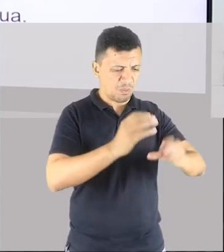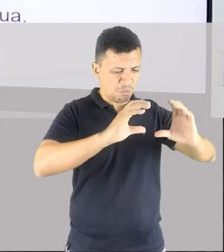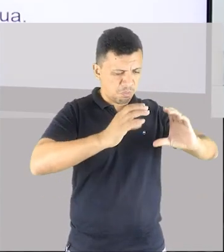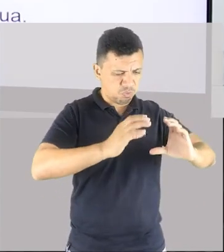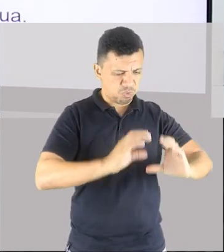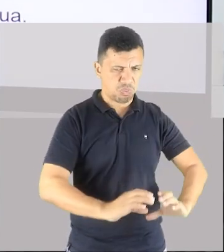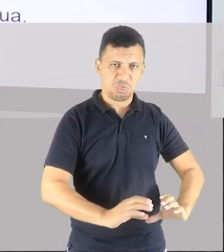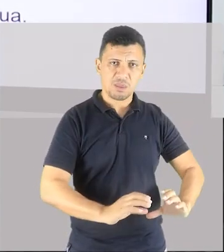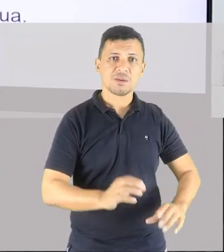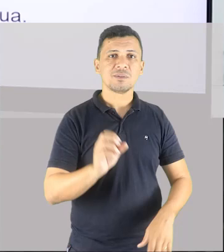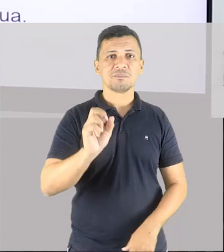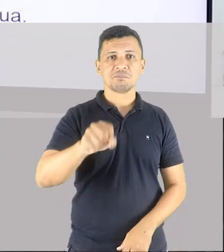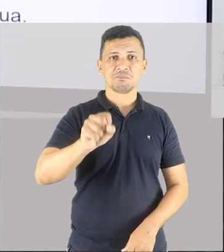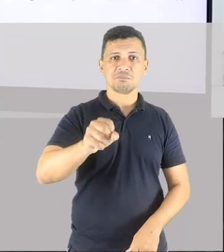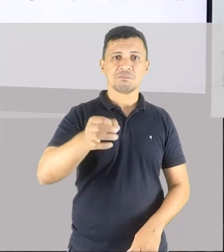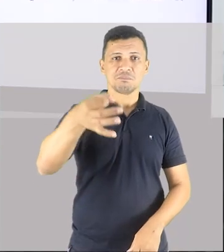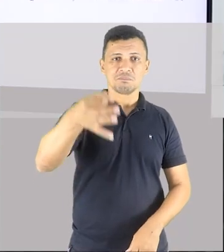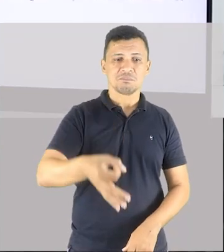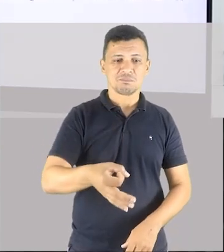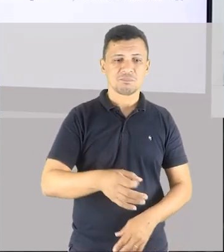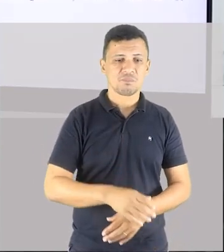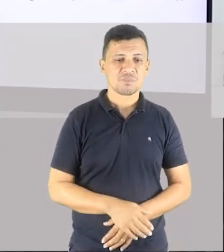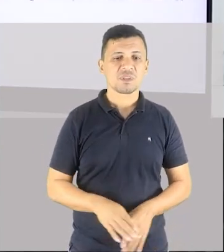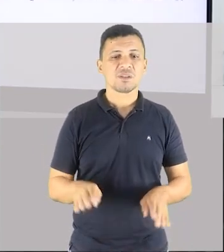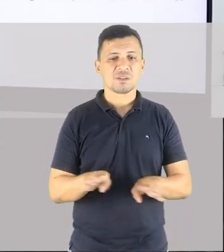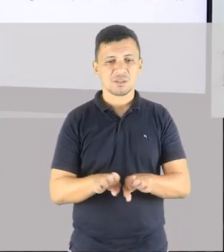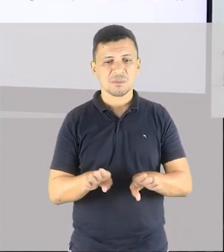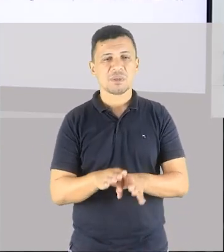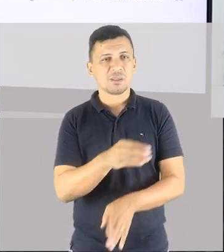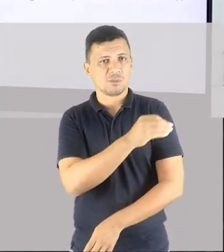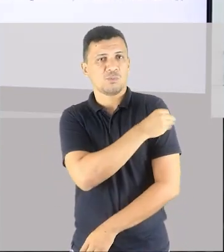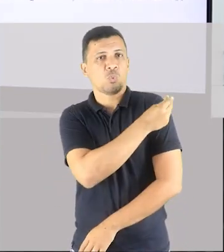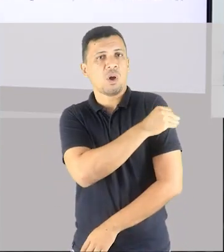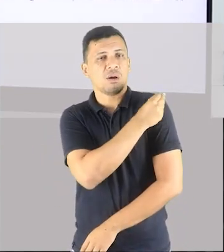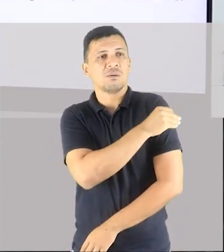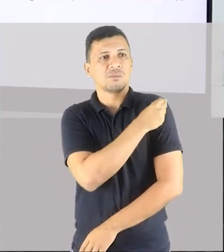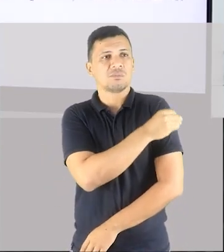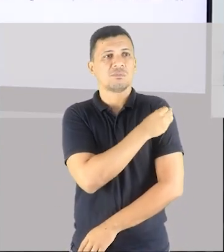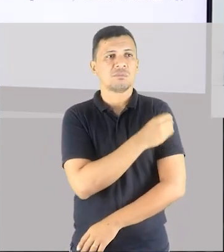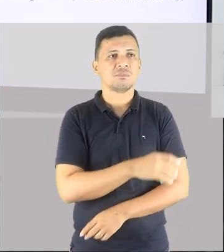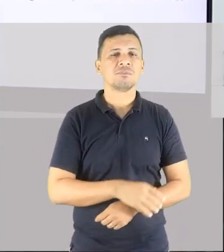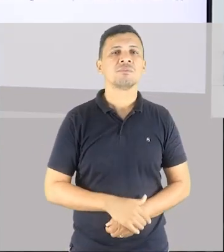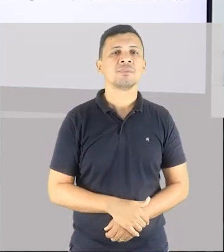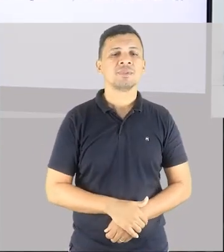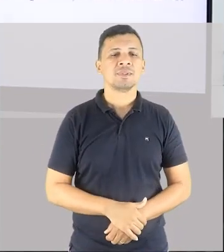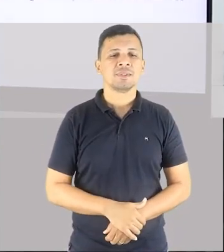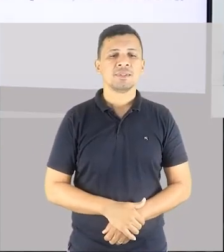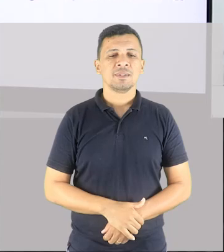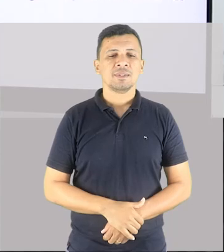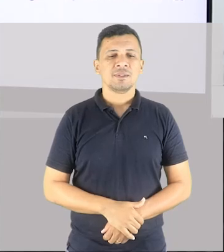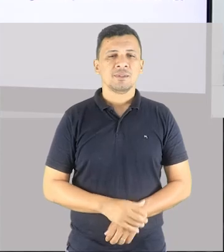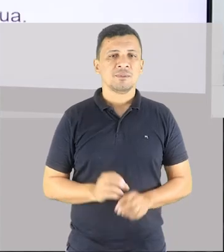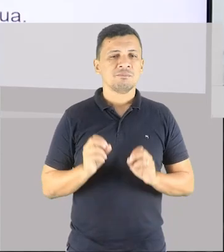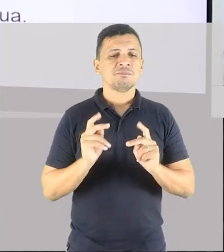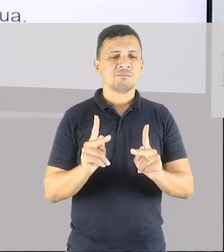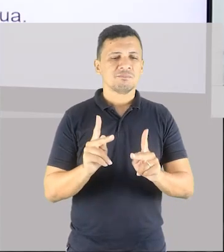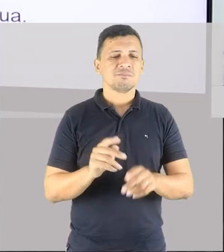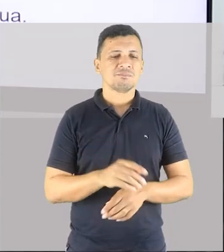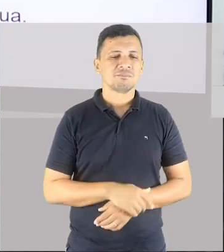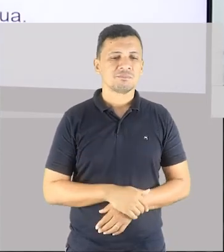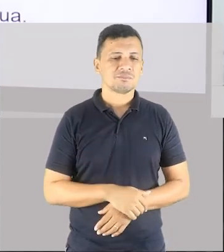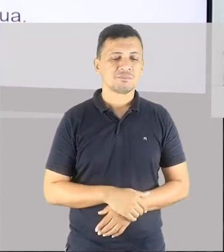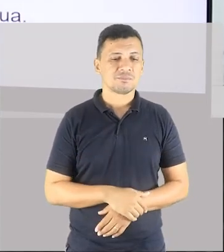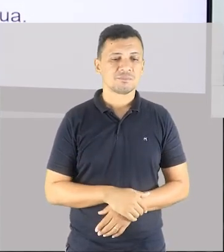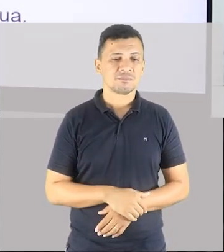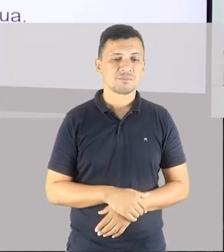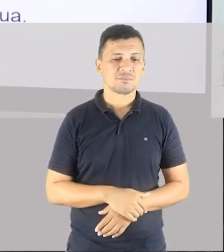certa. Tá? E no álcool também, ó, ele afunda na água, no álcool e no óleo. Belezinha.